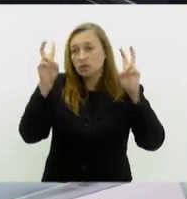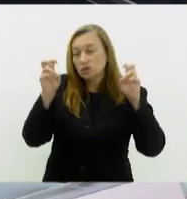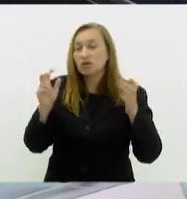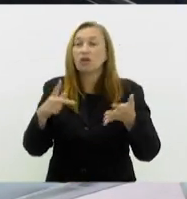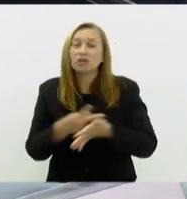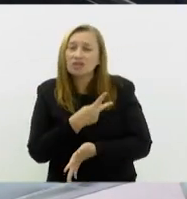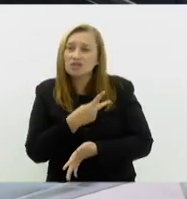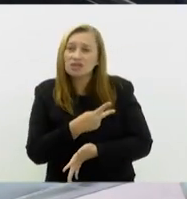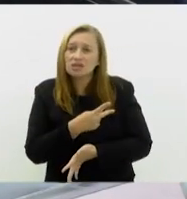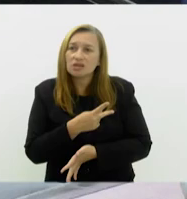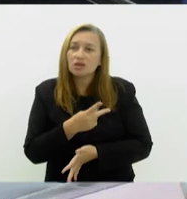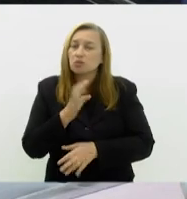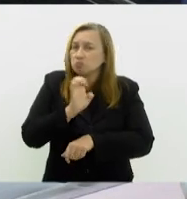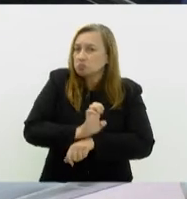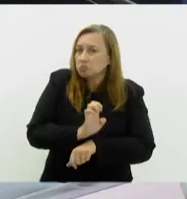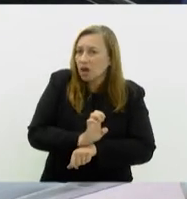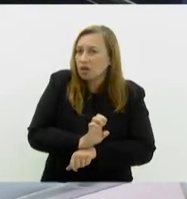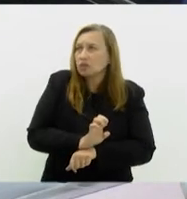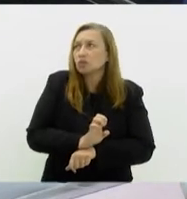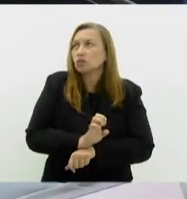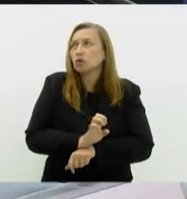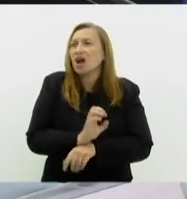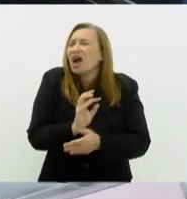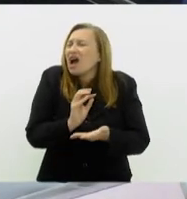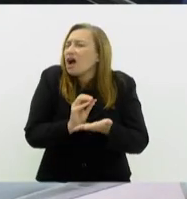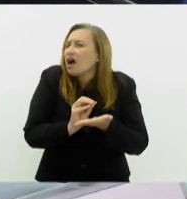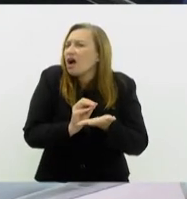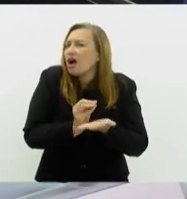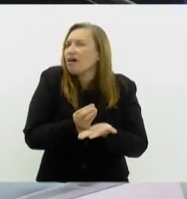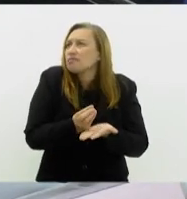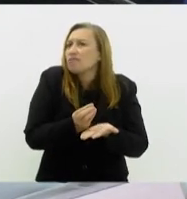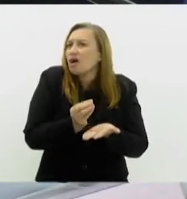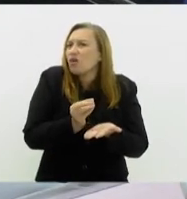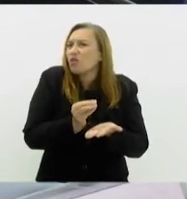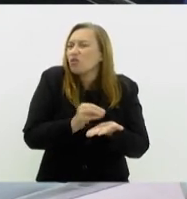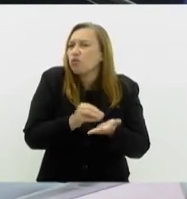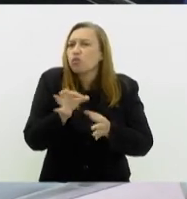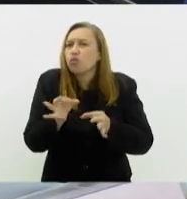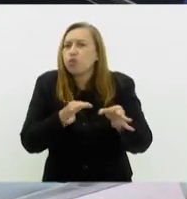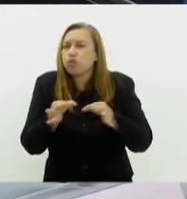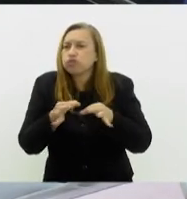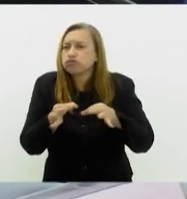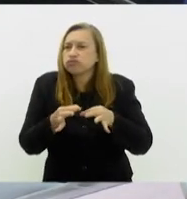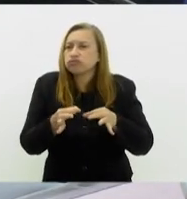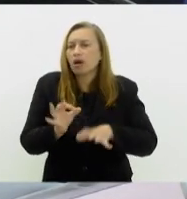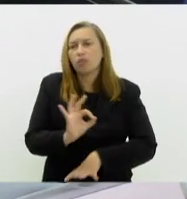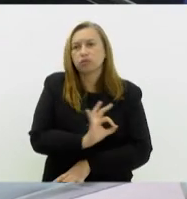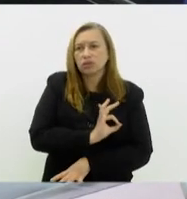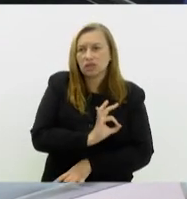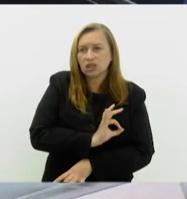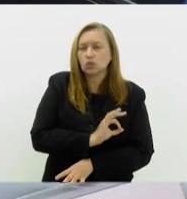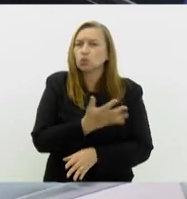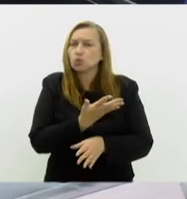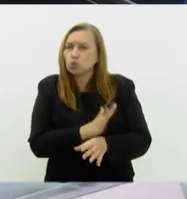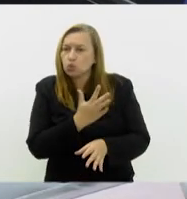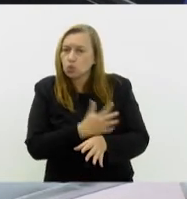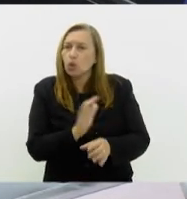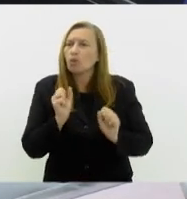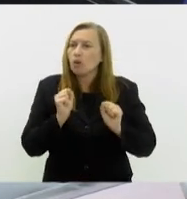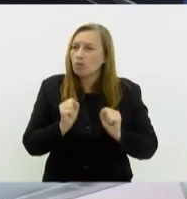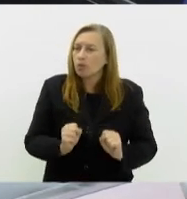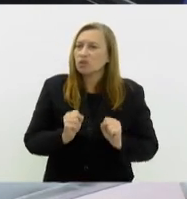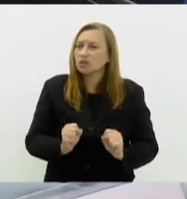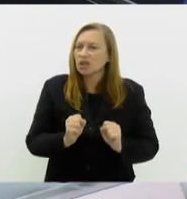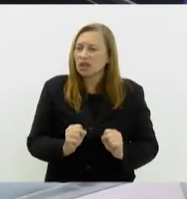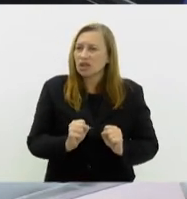eh no estado né a falta de preparo dos policiais do treinamento para poder fazer